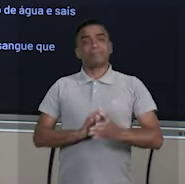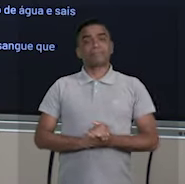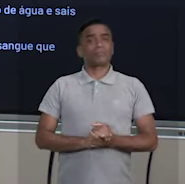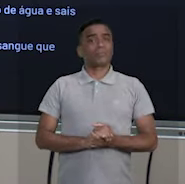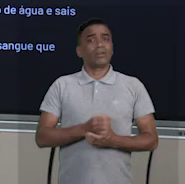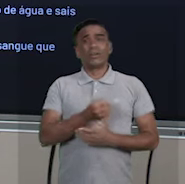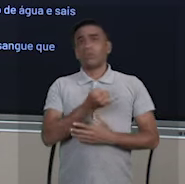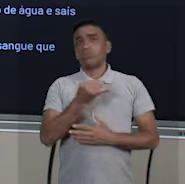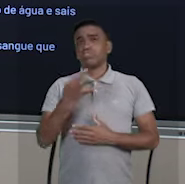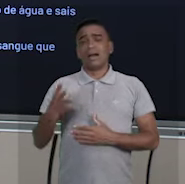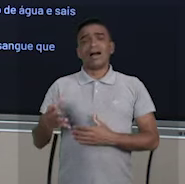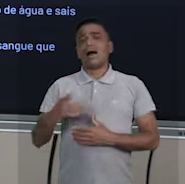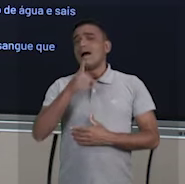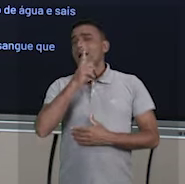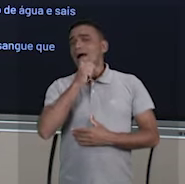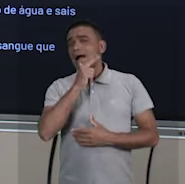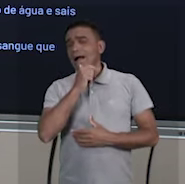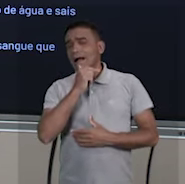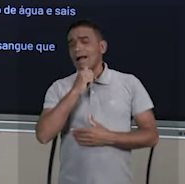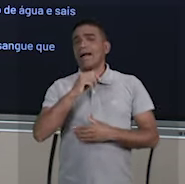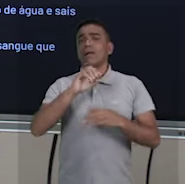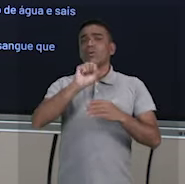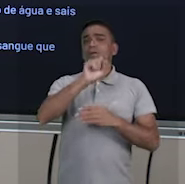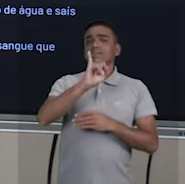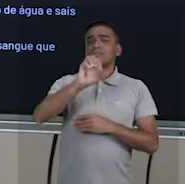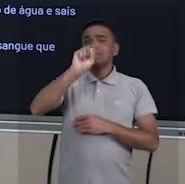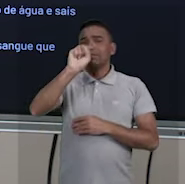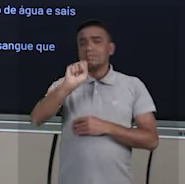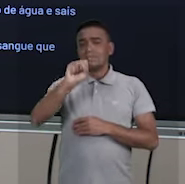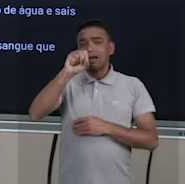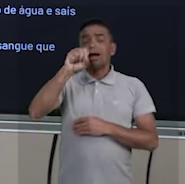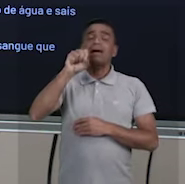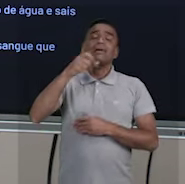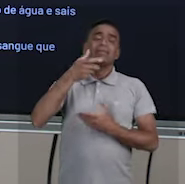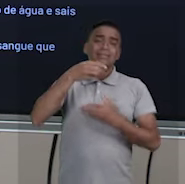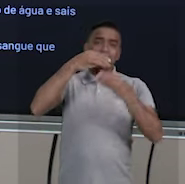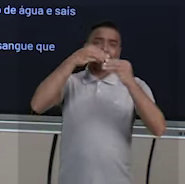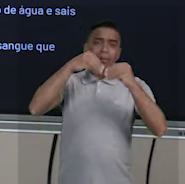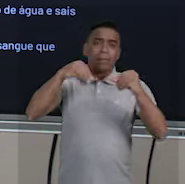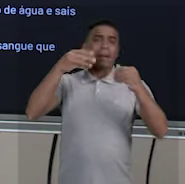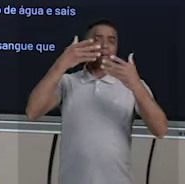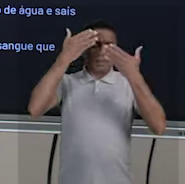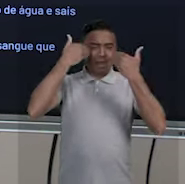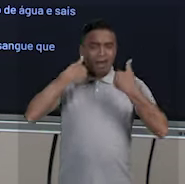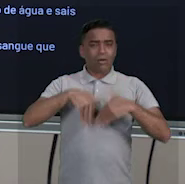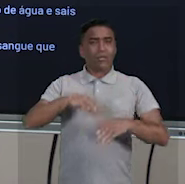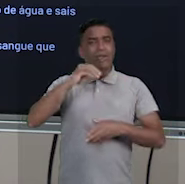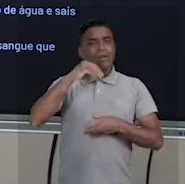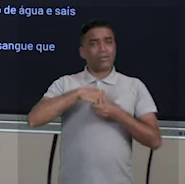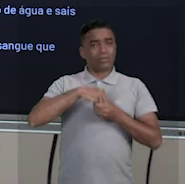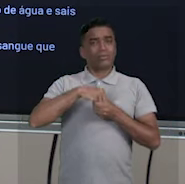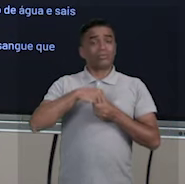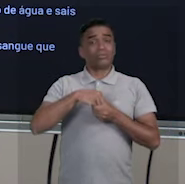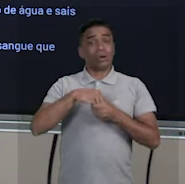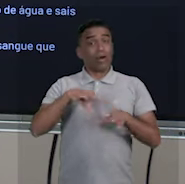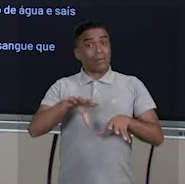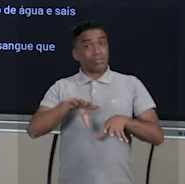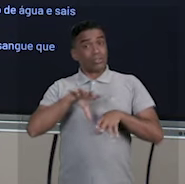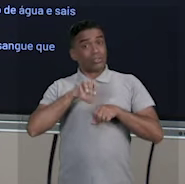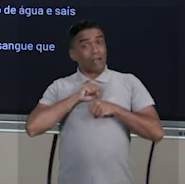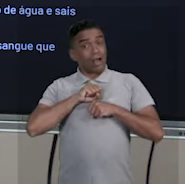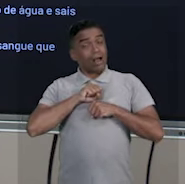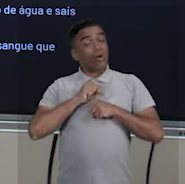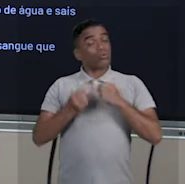da concentração de águas e sais minerais dentro do corpo? Também ela mantém lá, através do processo de reabsorção, quando